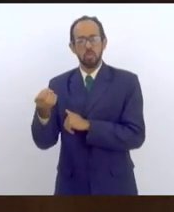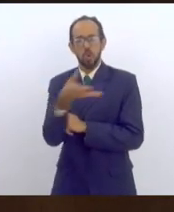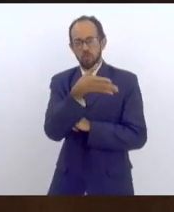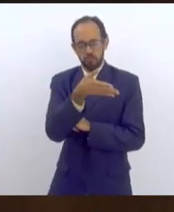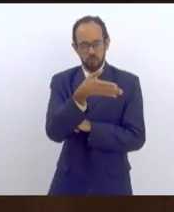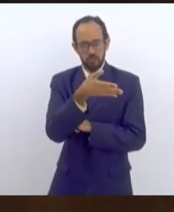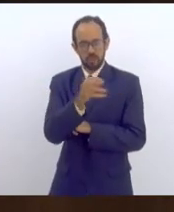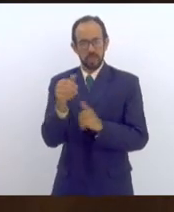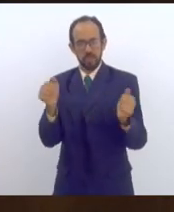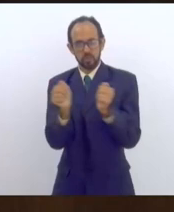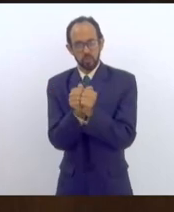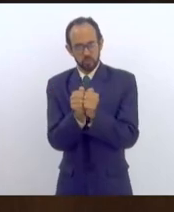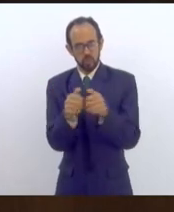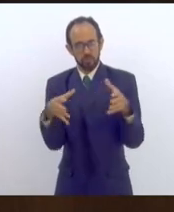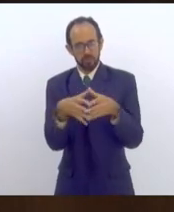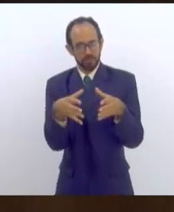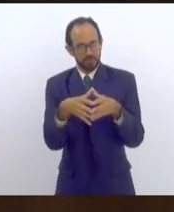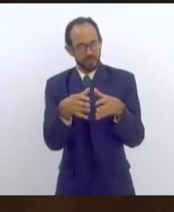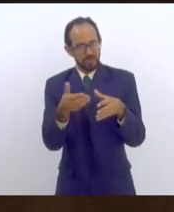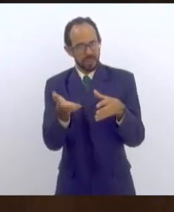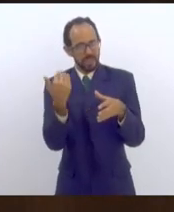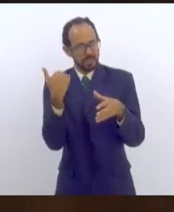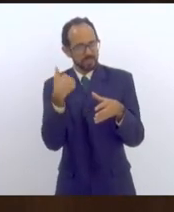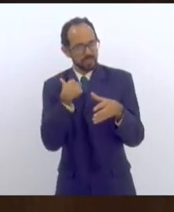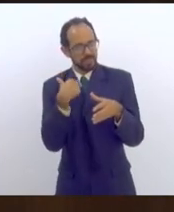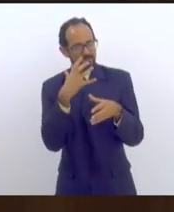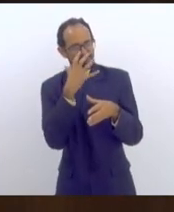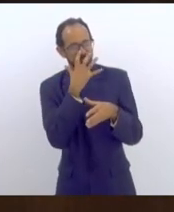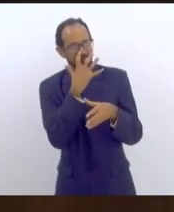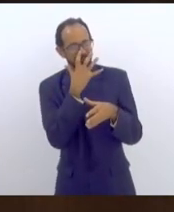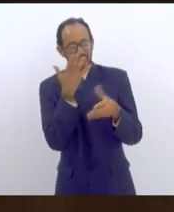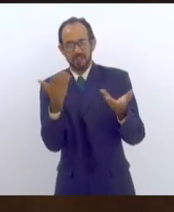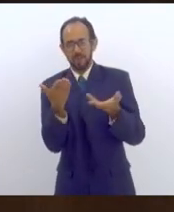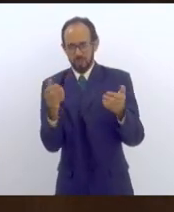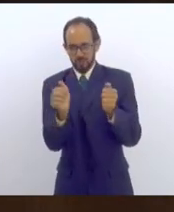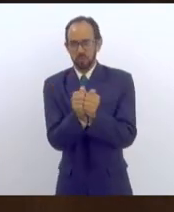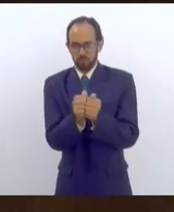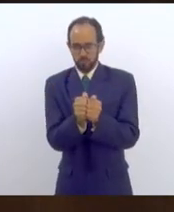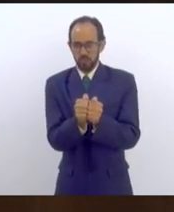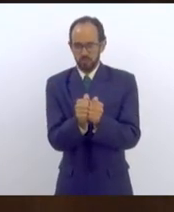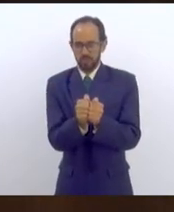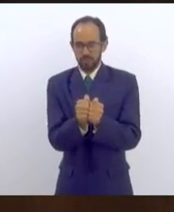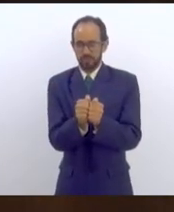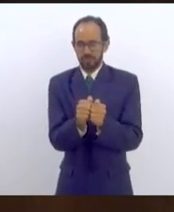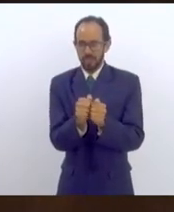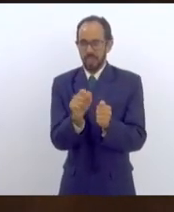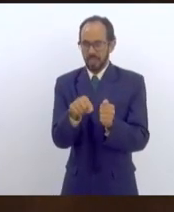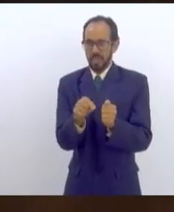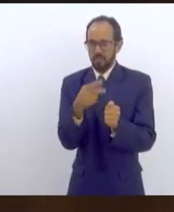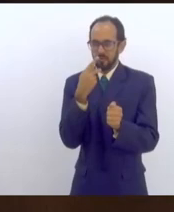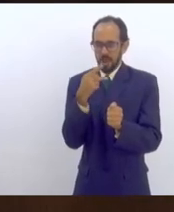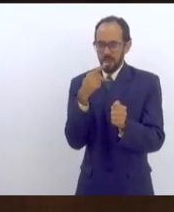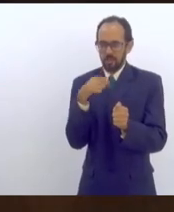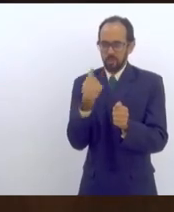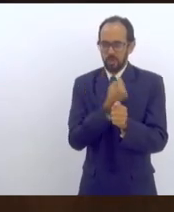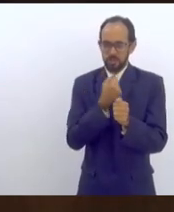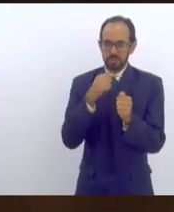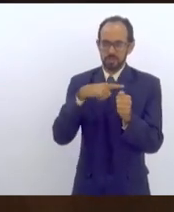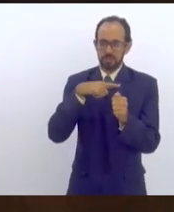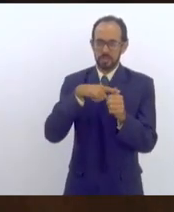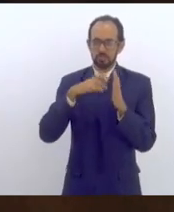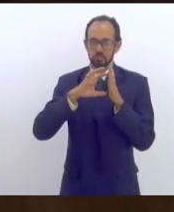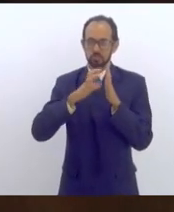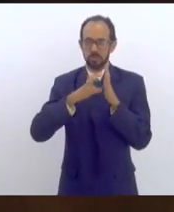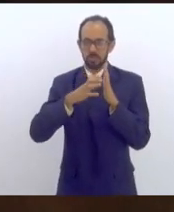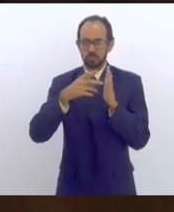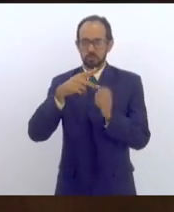qual eles eram os fãs de antigamente. Então eu vim aqui ressaltar que nós temos aqui um partido, um PSD